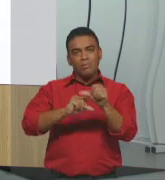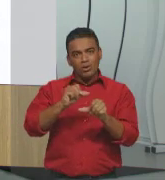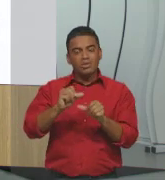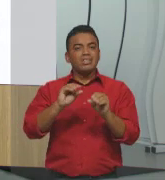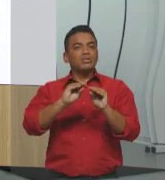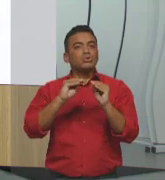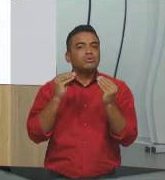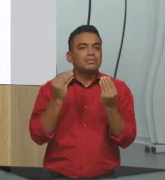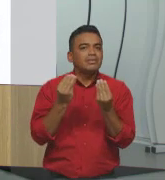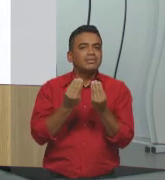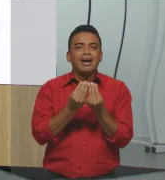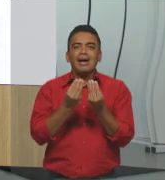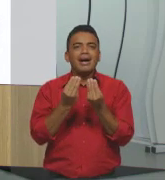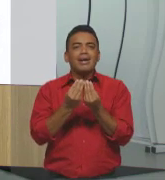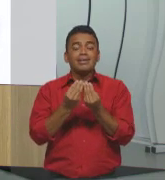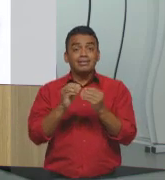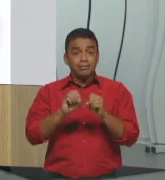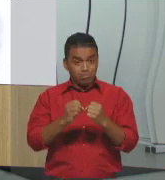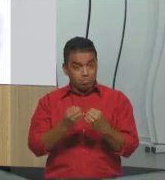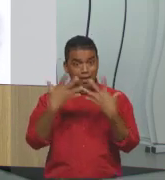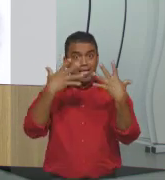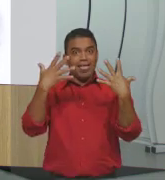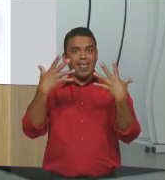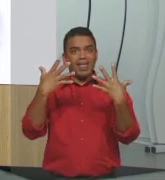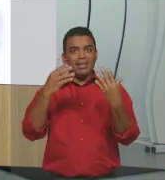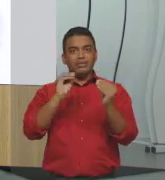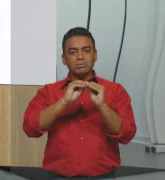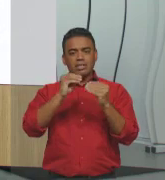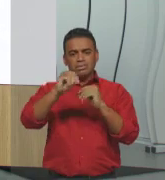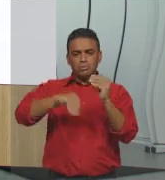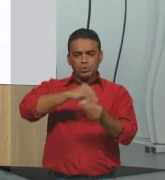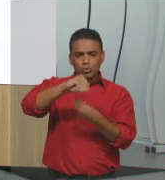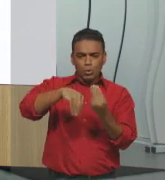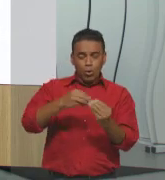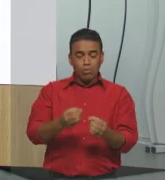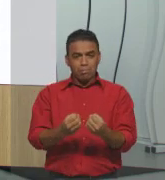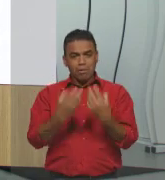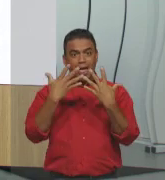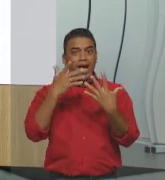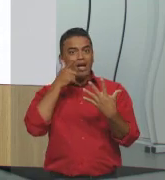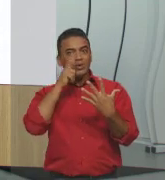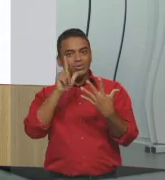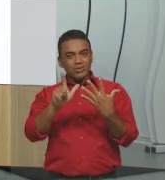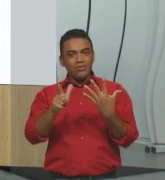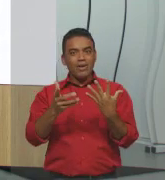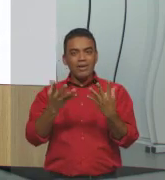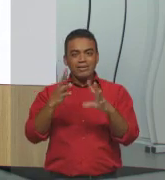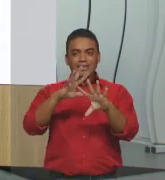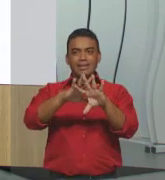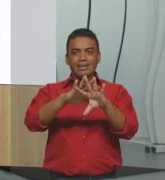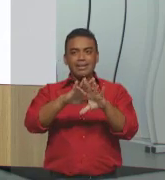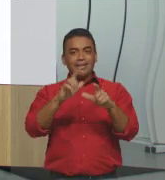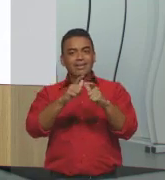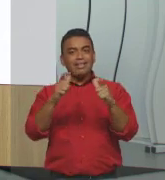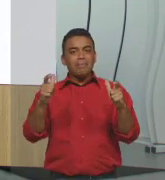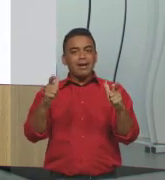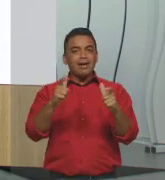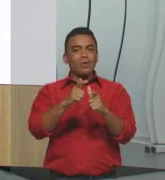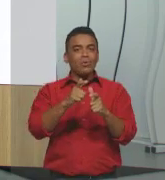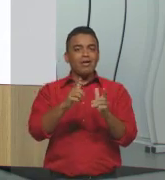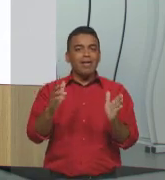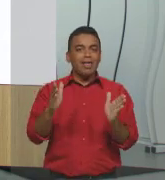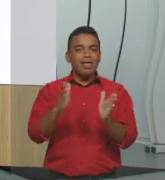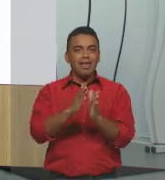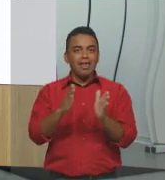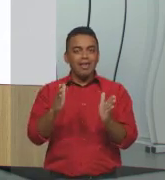substância fluorescente, que quando eu tiro isso daqui, olha, eu consigo ver literalmente esses fragmentos de tamanhos através, óbvio, de